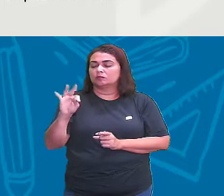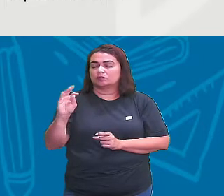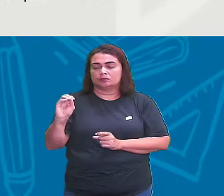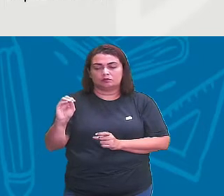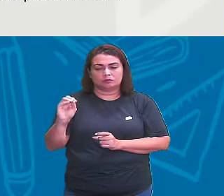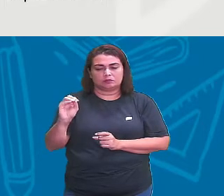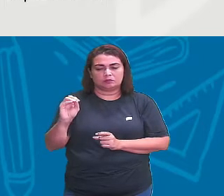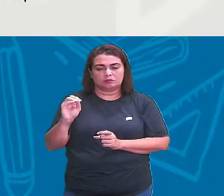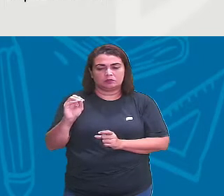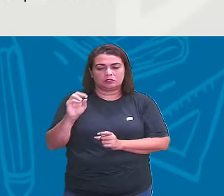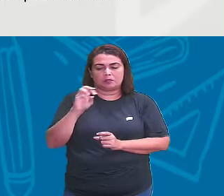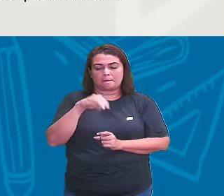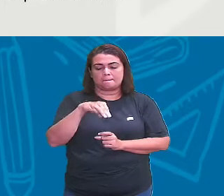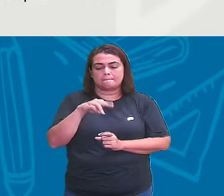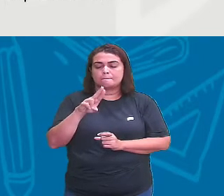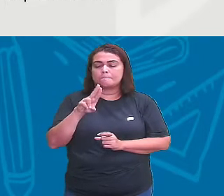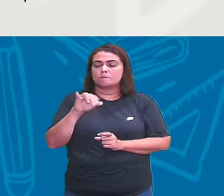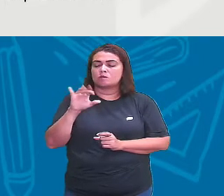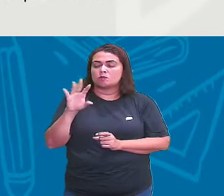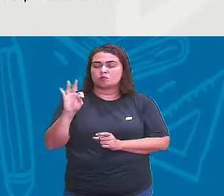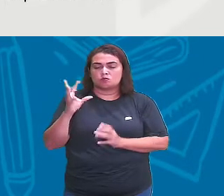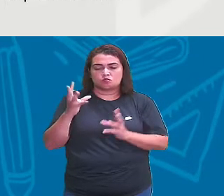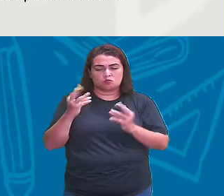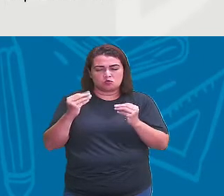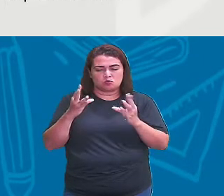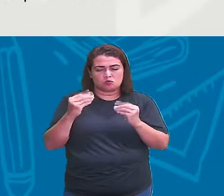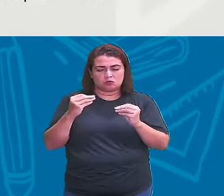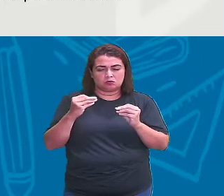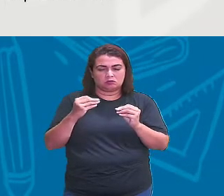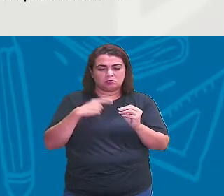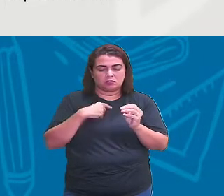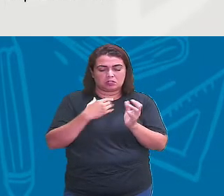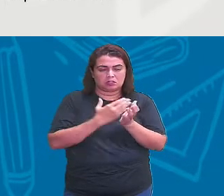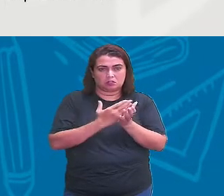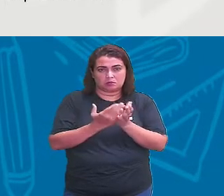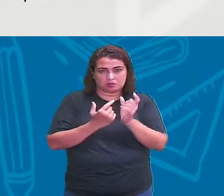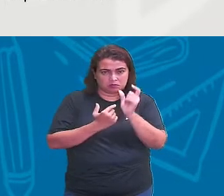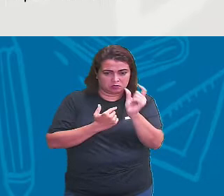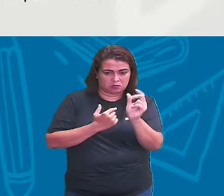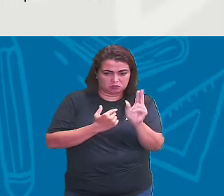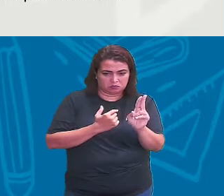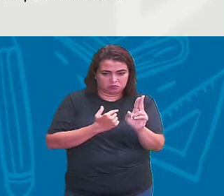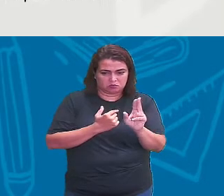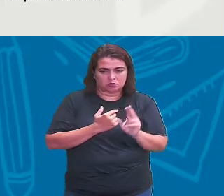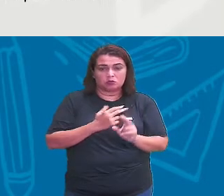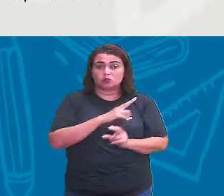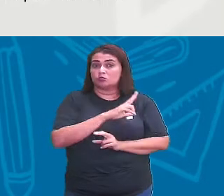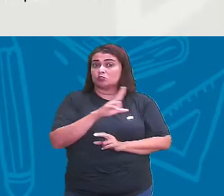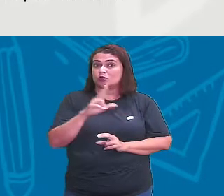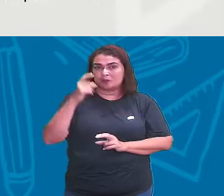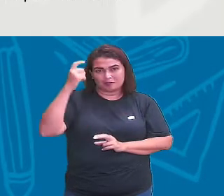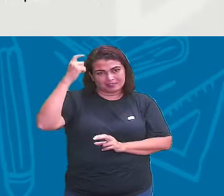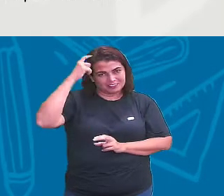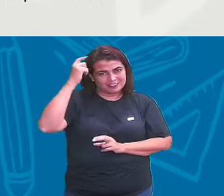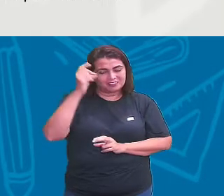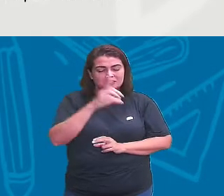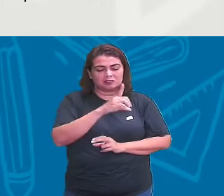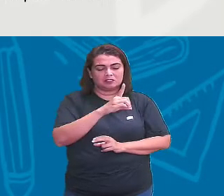muito, muito, tem uma letra U logo no início. E o nome do nosso ursinho, o nome dele